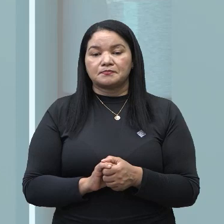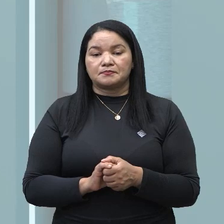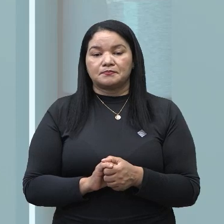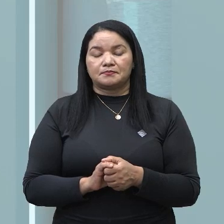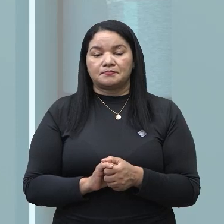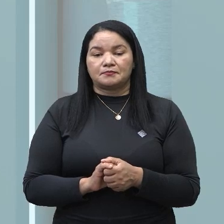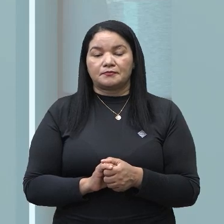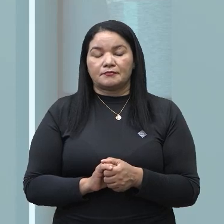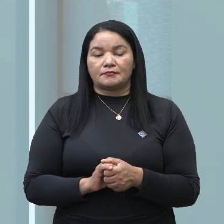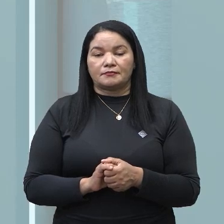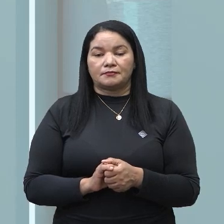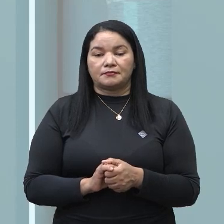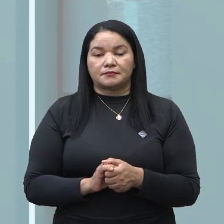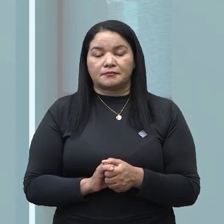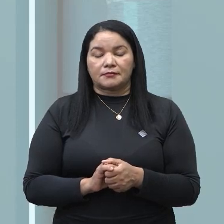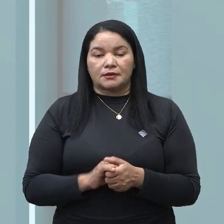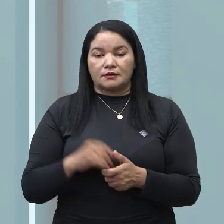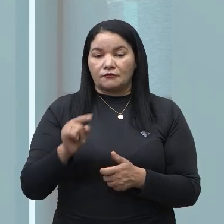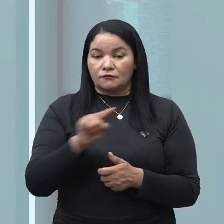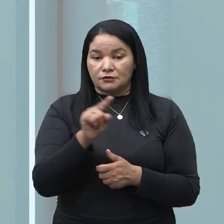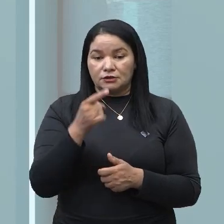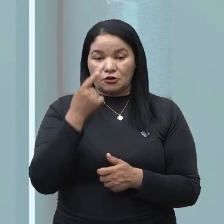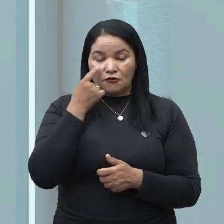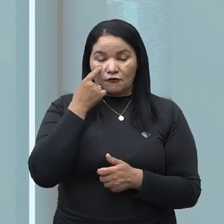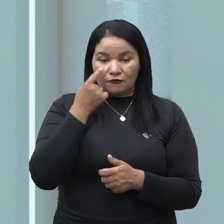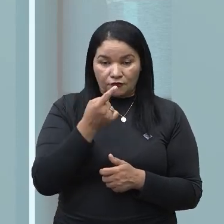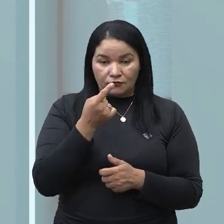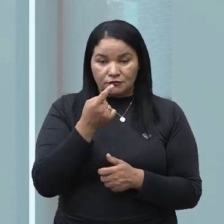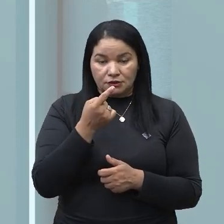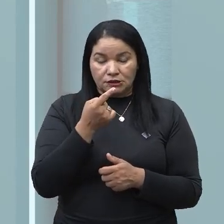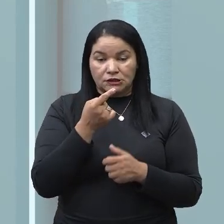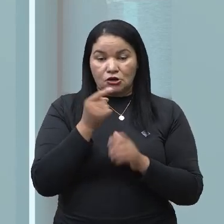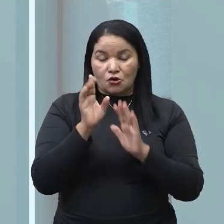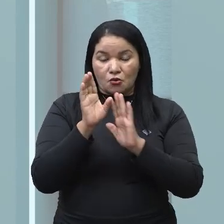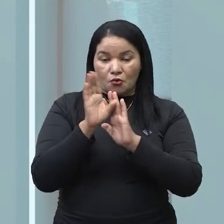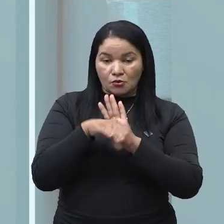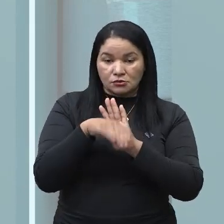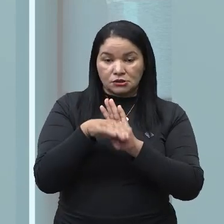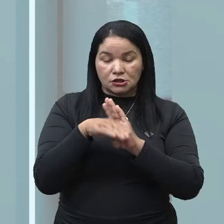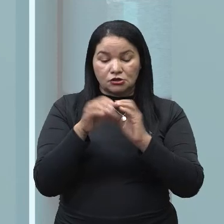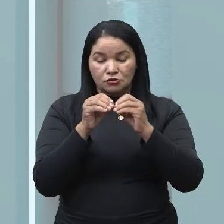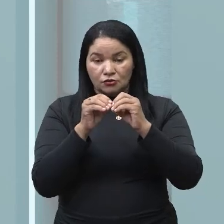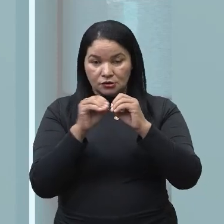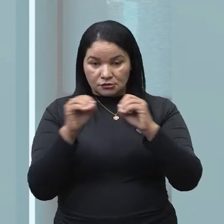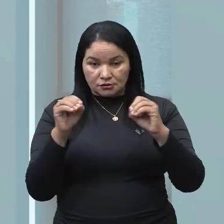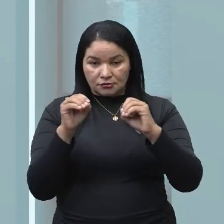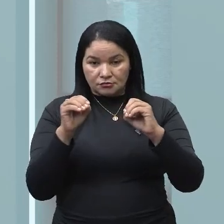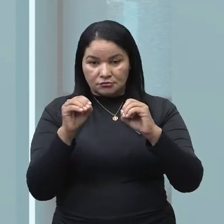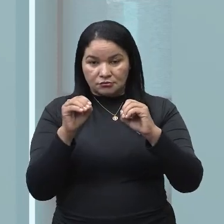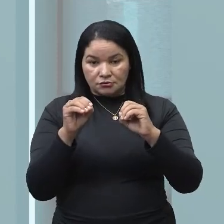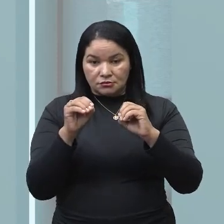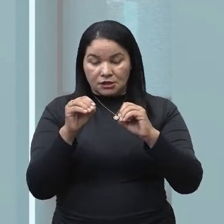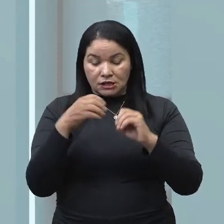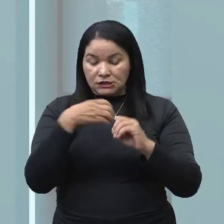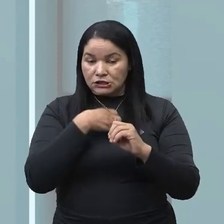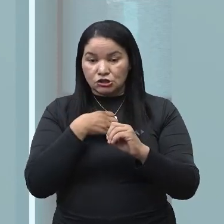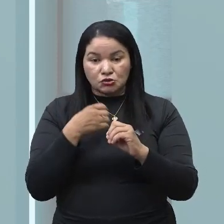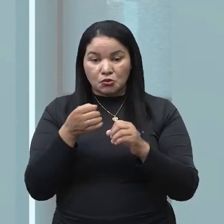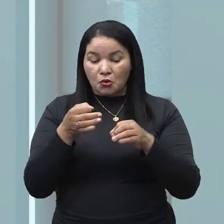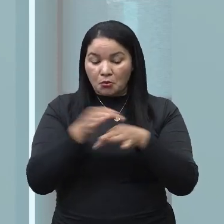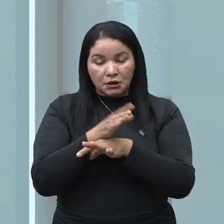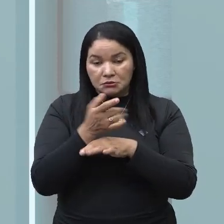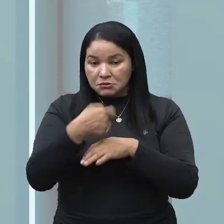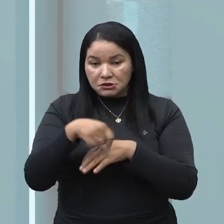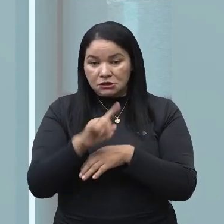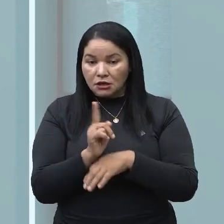Vocês viram lá que no conceito de oração, ele não precisa ter sentido completo. A oração não precisa ter